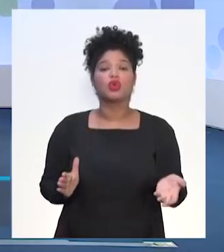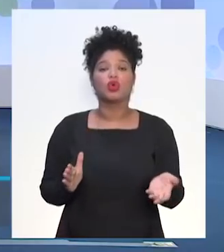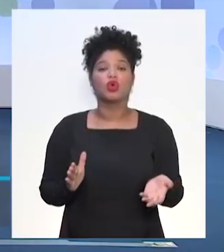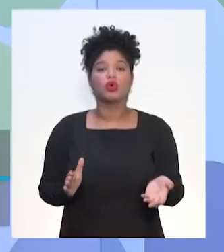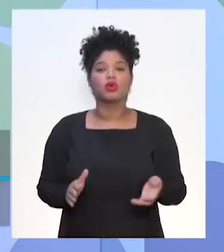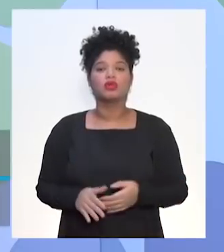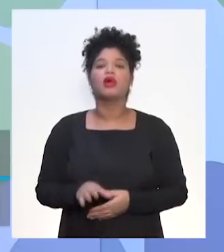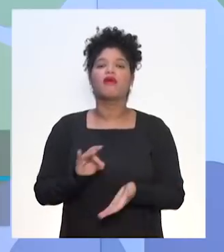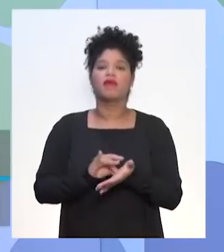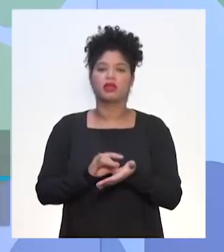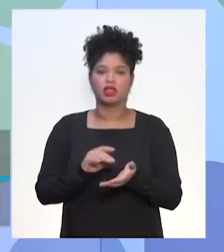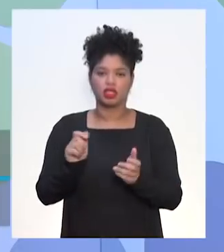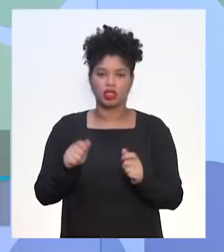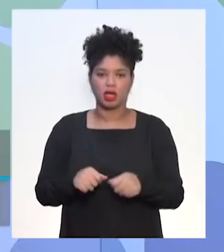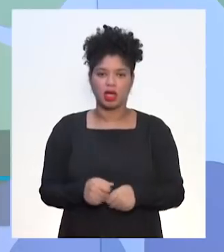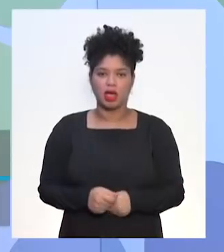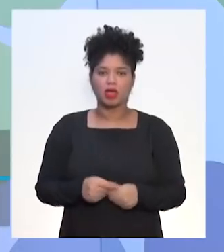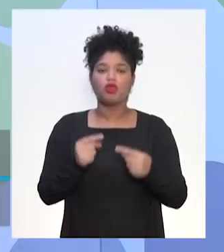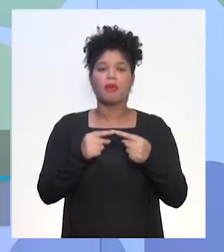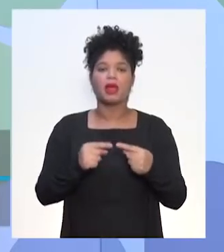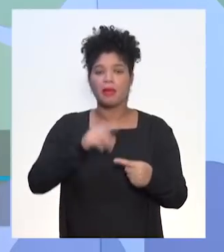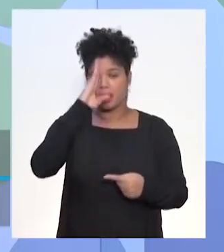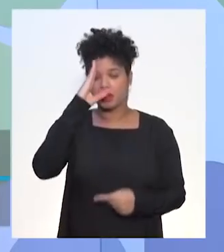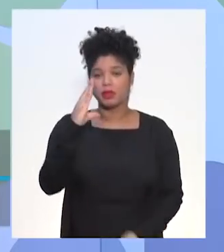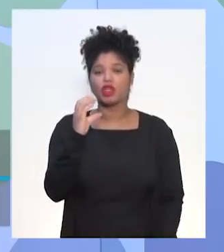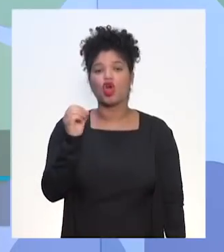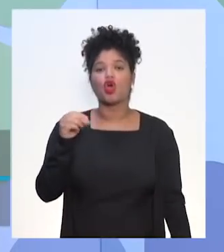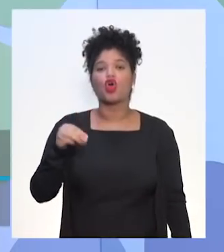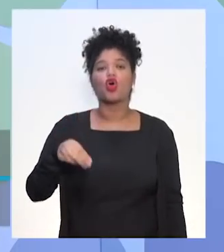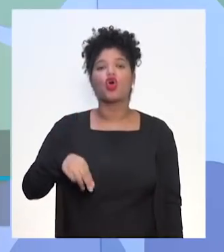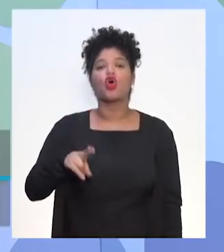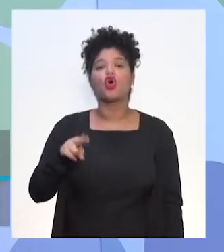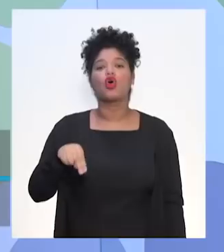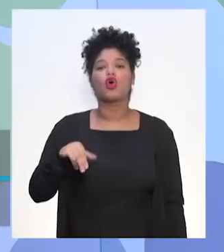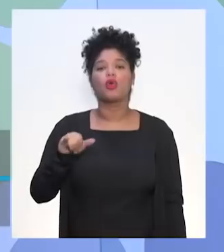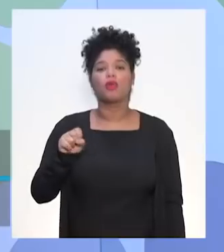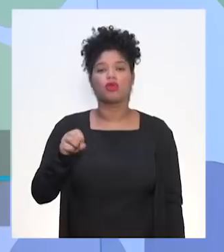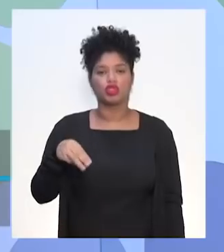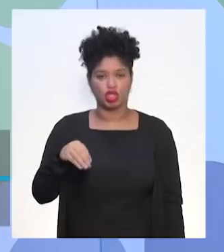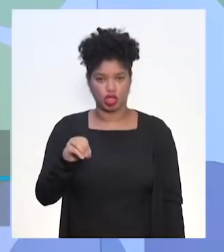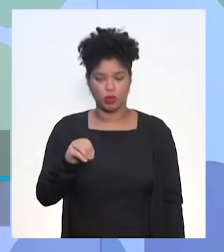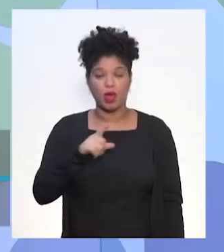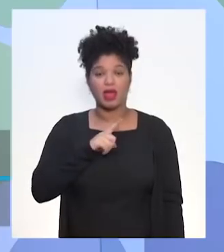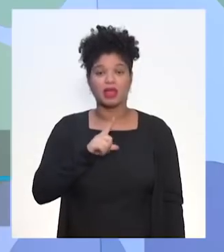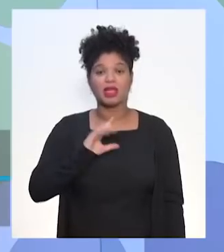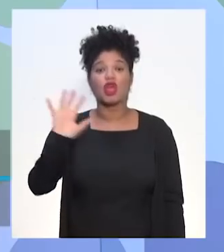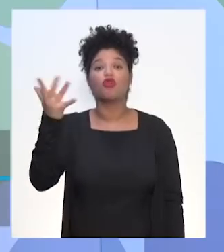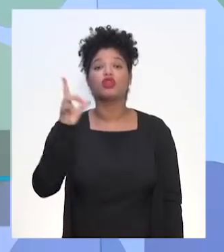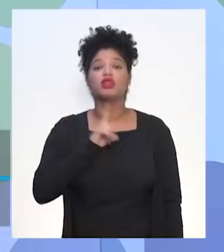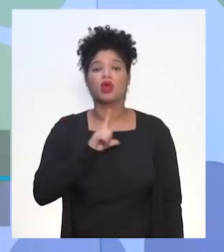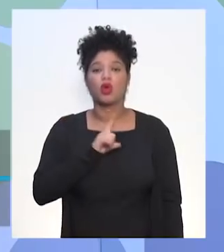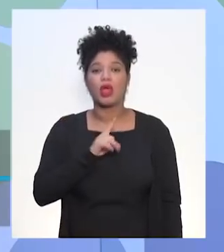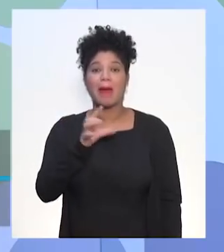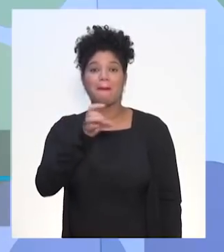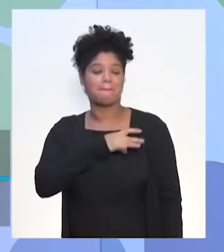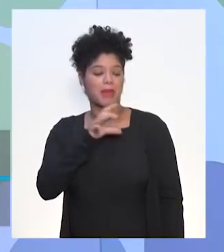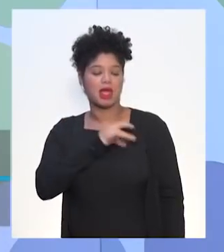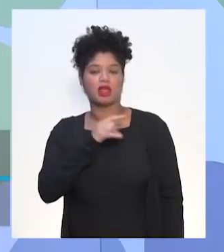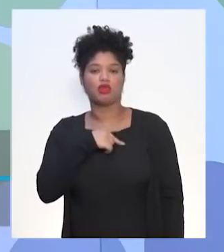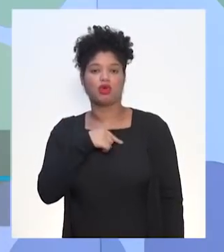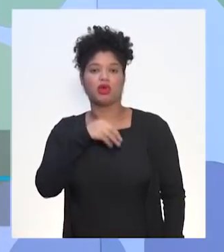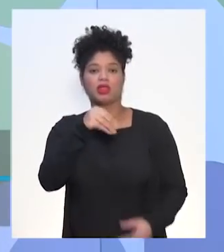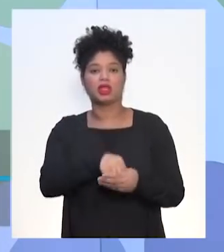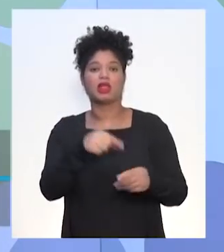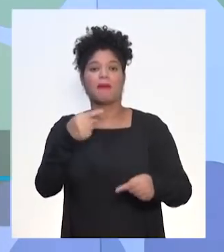gente pode fazer, assim, não tem tanto a ver com o comunismo, mas eu acho que um exemplo razoavelmente recente que a gente pode ver sobre essa questão do medo afetar a